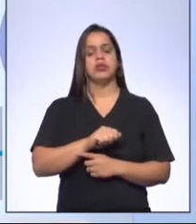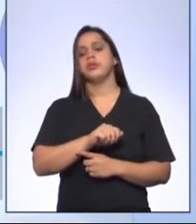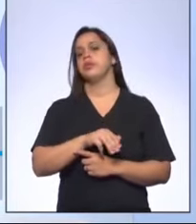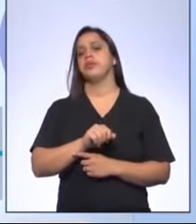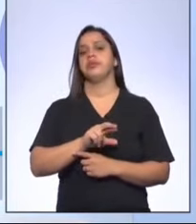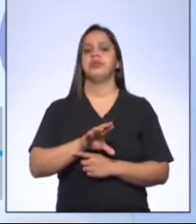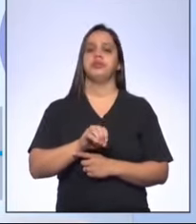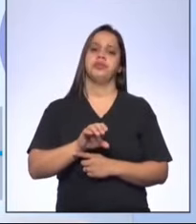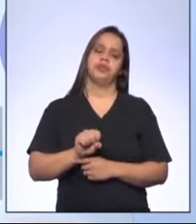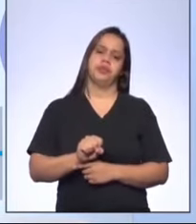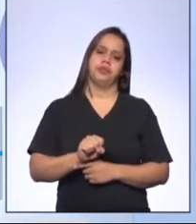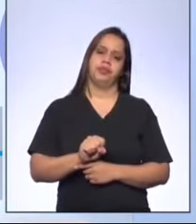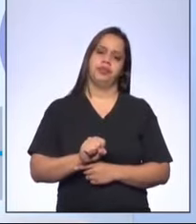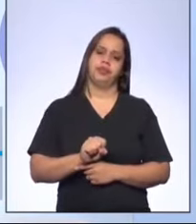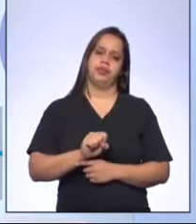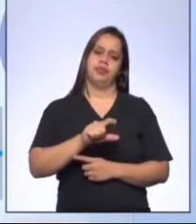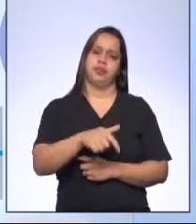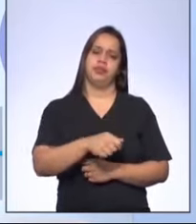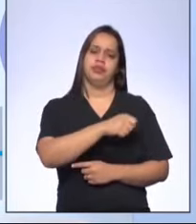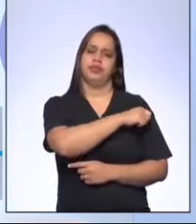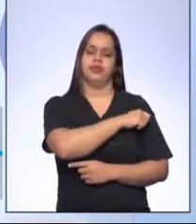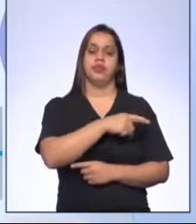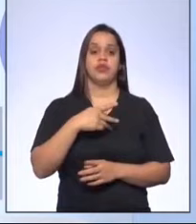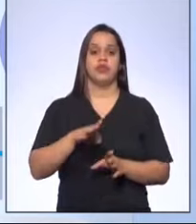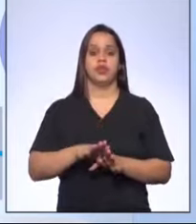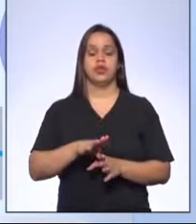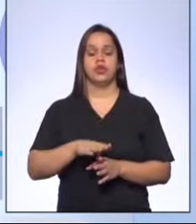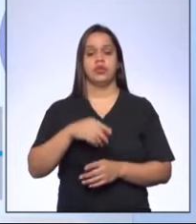Marcos, tem nariz e pulmão.